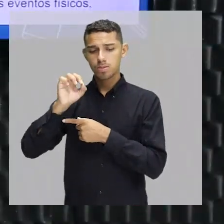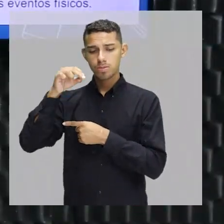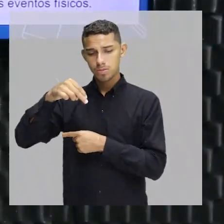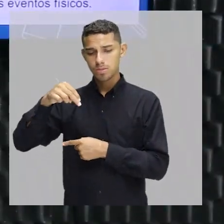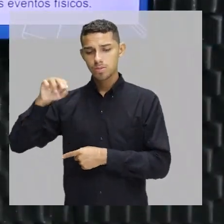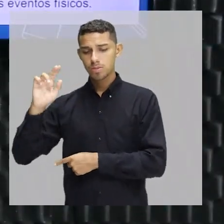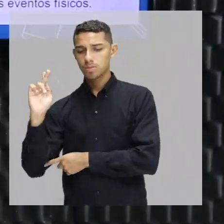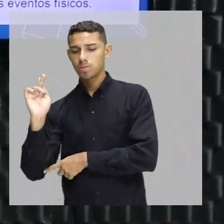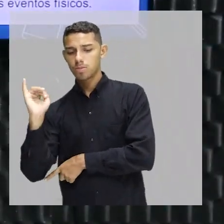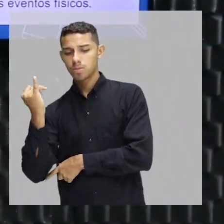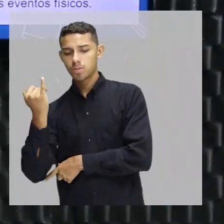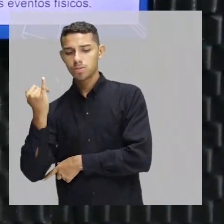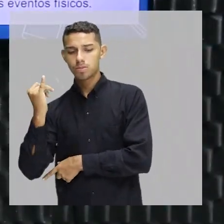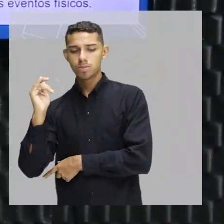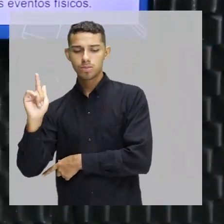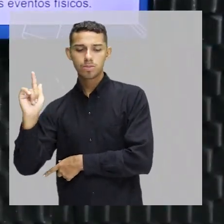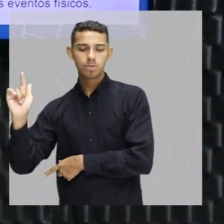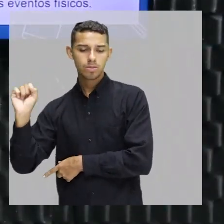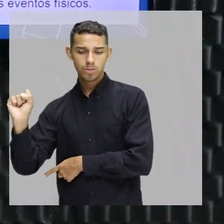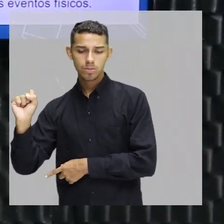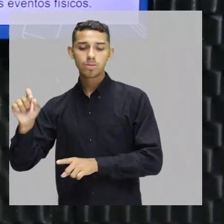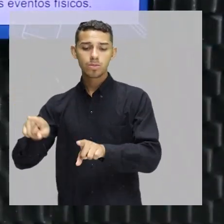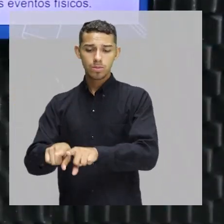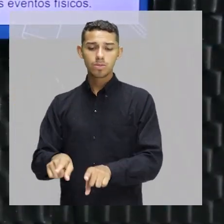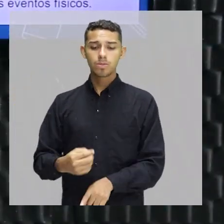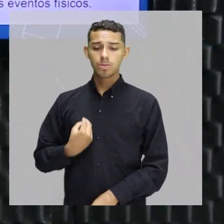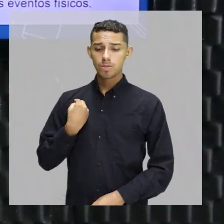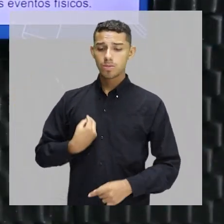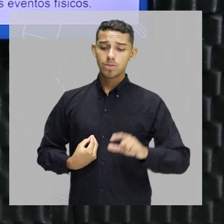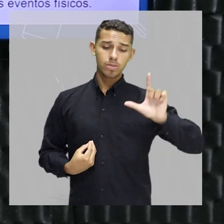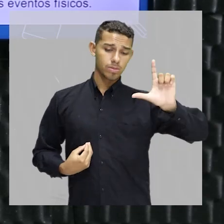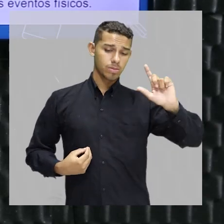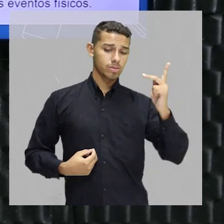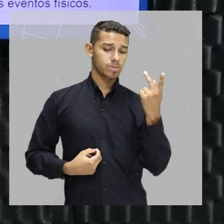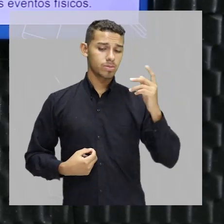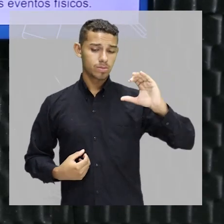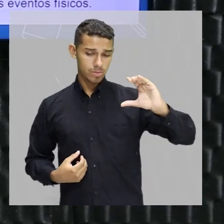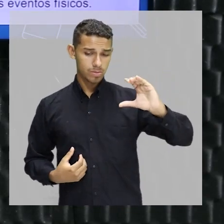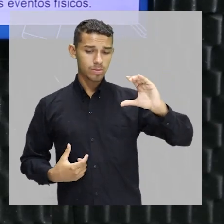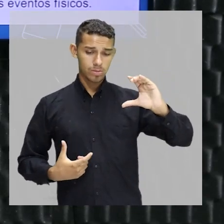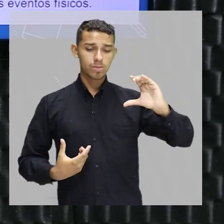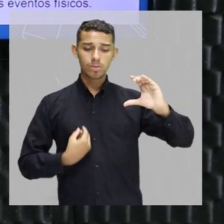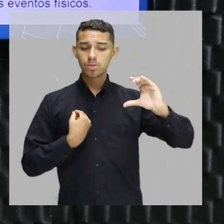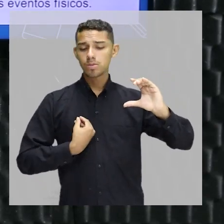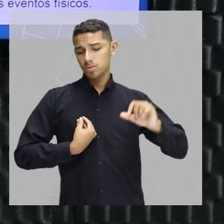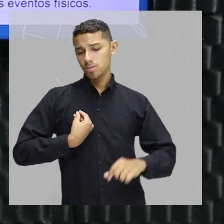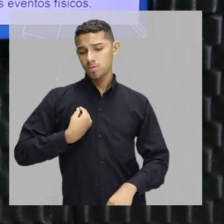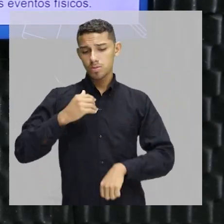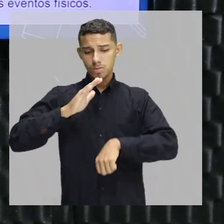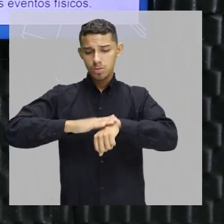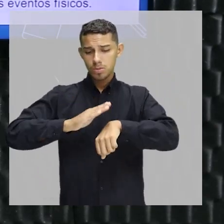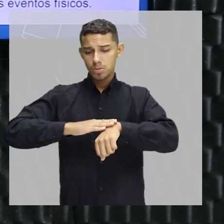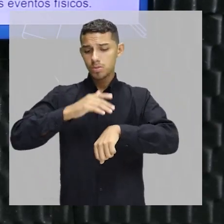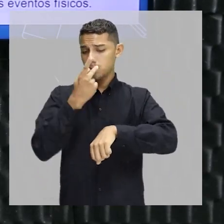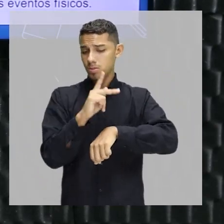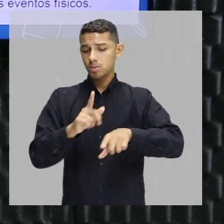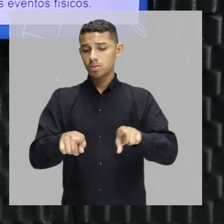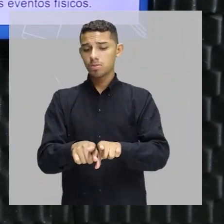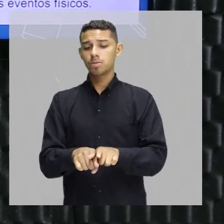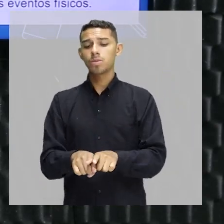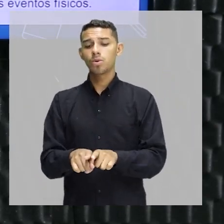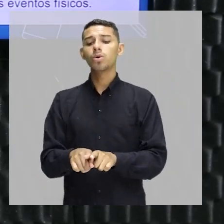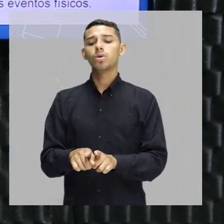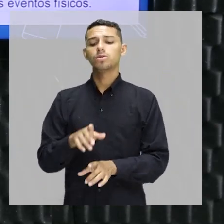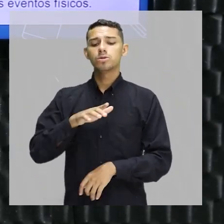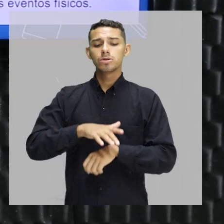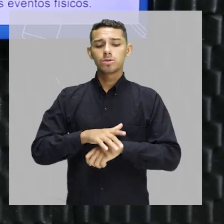Higgs ele foi previsto há muito tempo atrás e só com o LHC, né, lá no momento em que eles colocaram em funcionamento e que eles